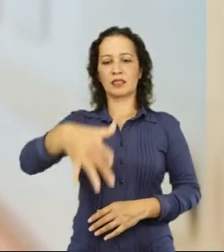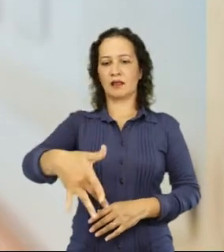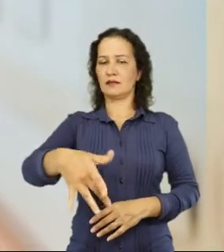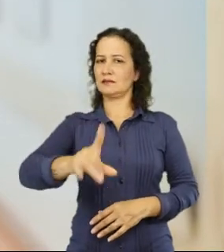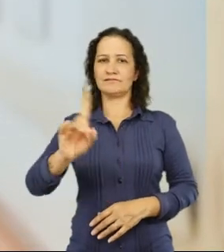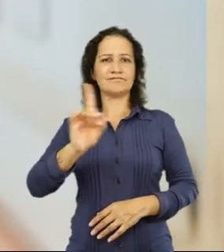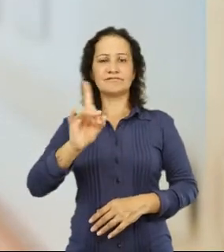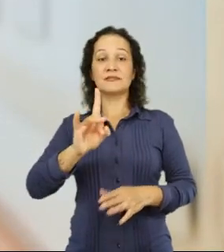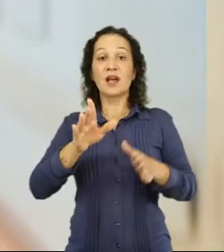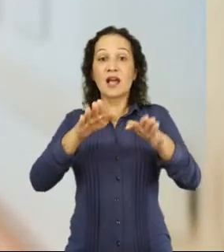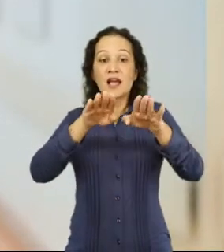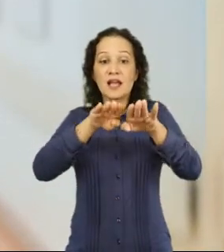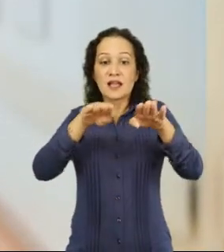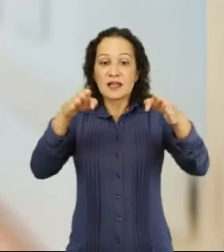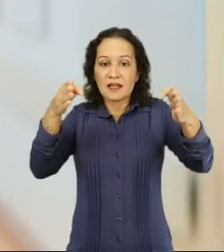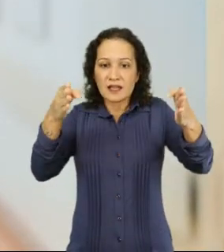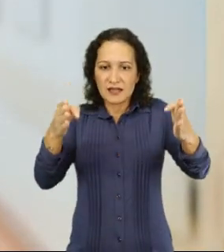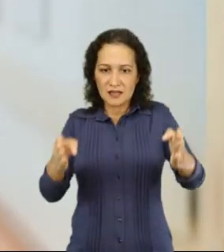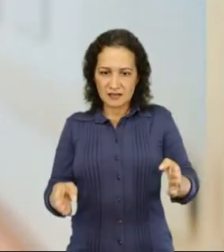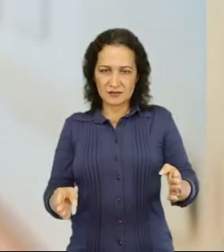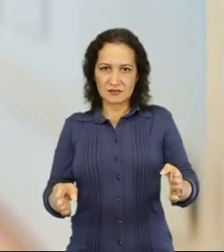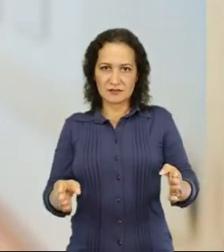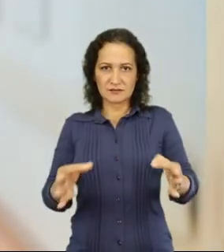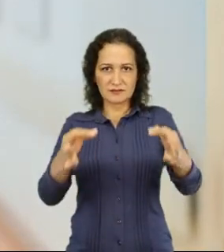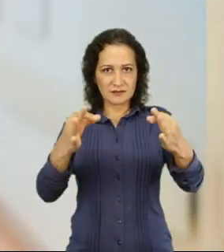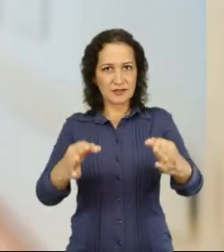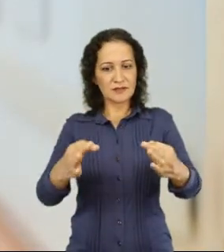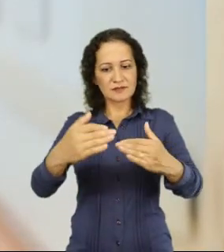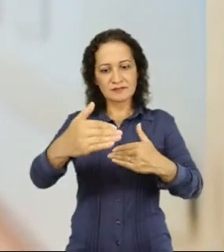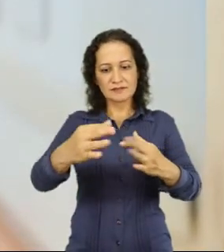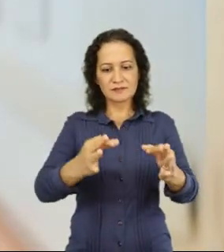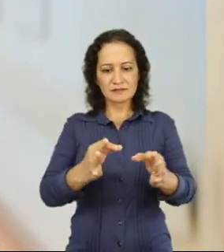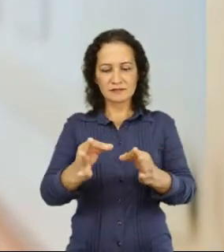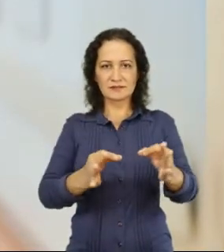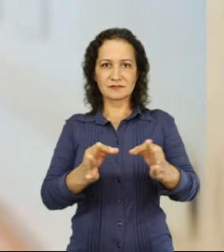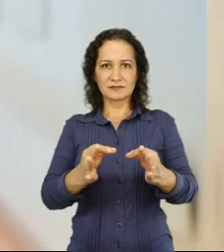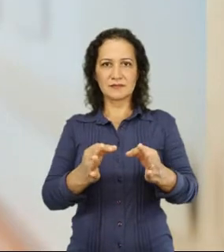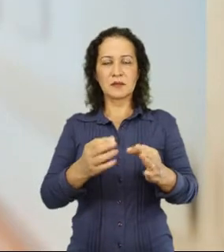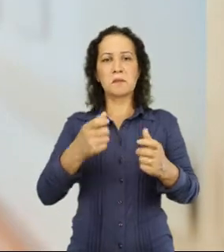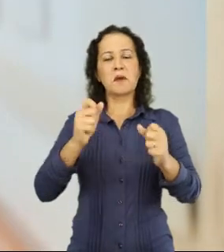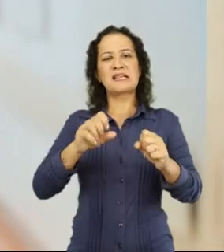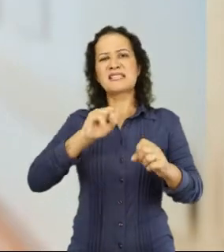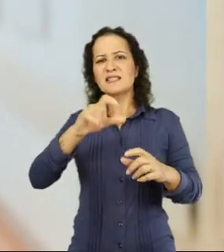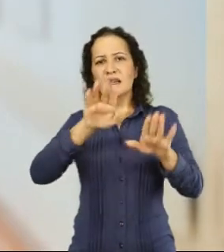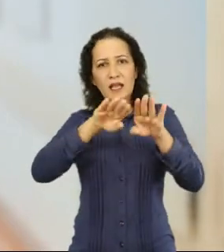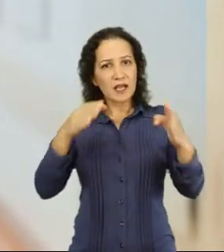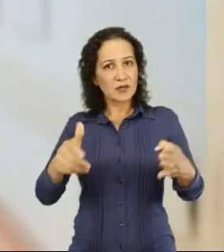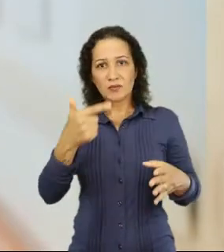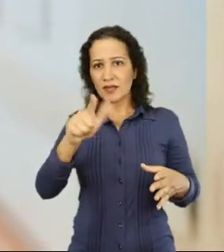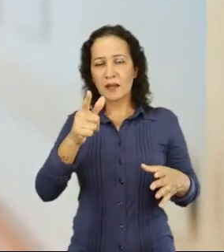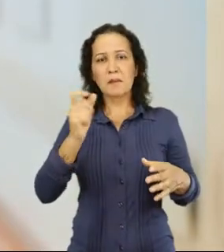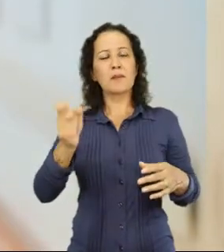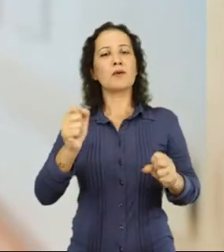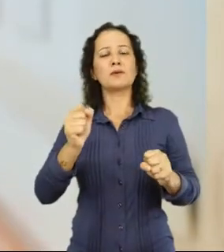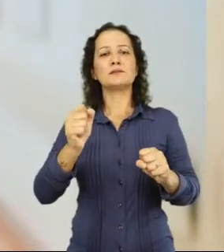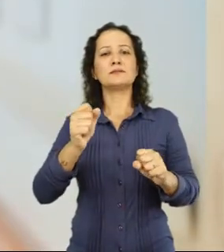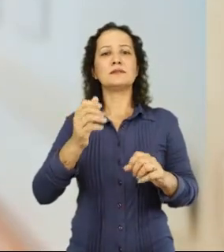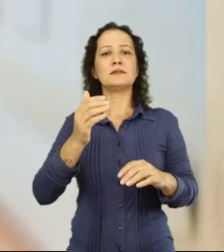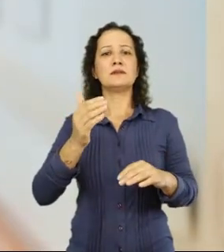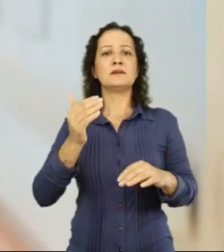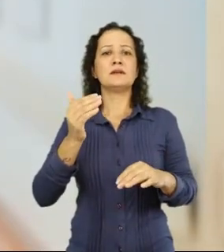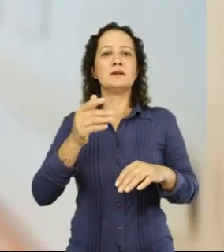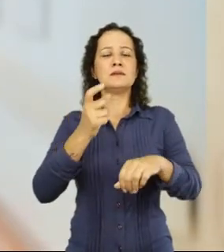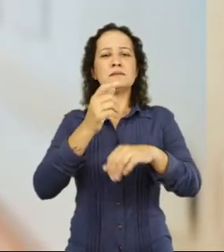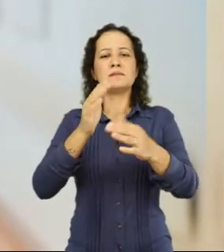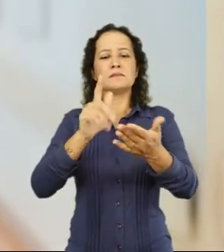estar dentro de uma caixa e quando não existir essa caixa, nós vamos acondicionar papelão ou papel justamente para